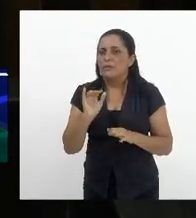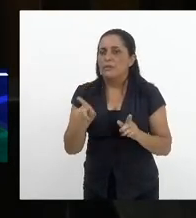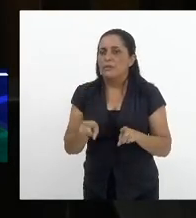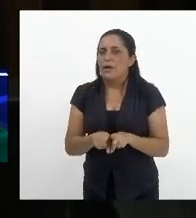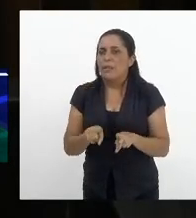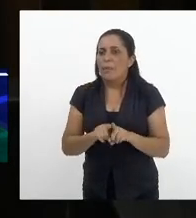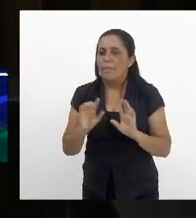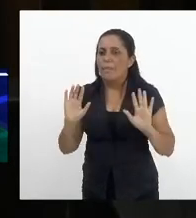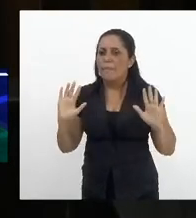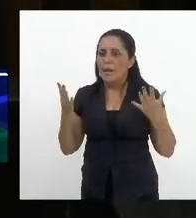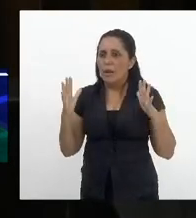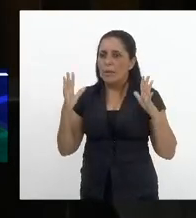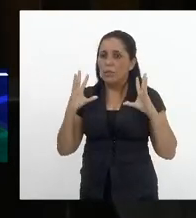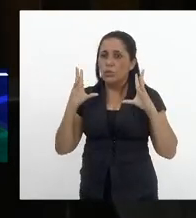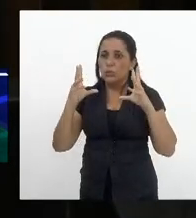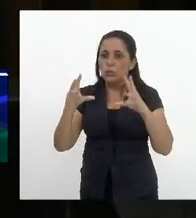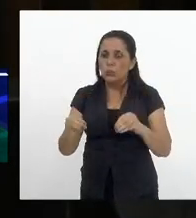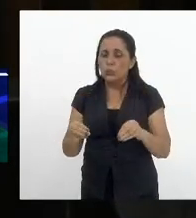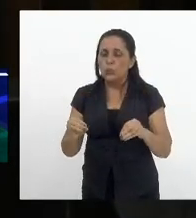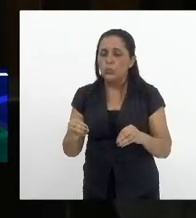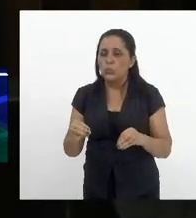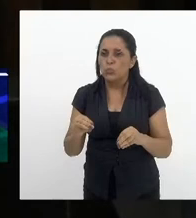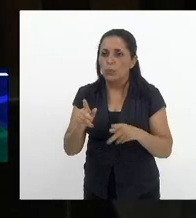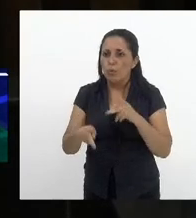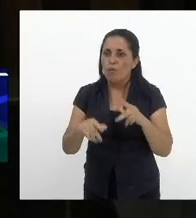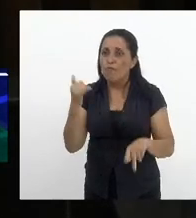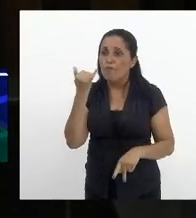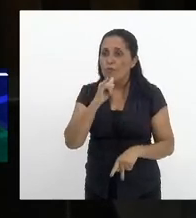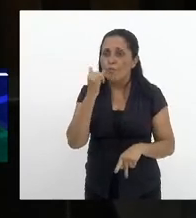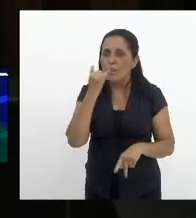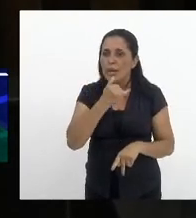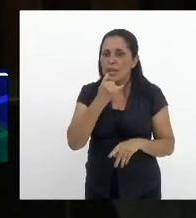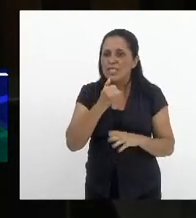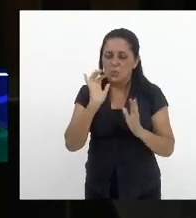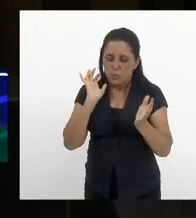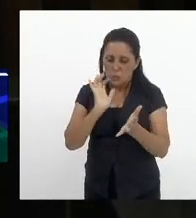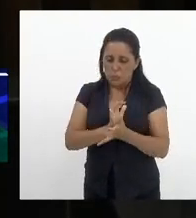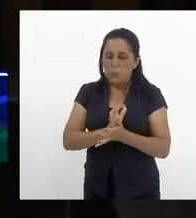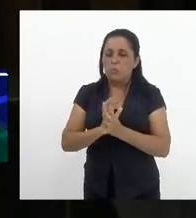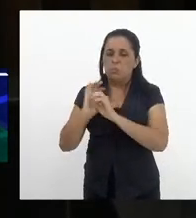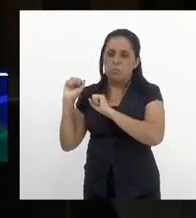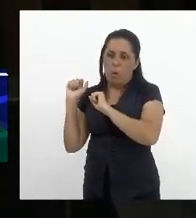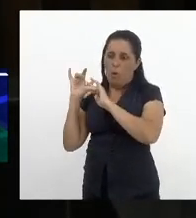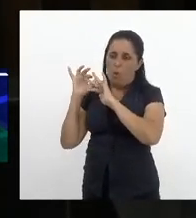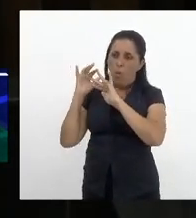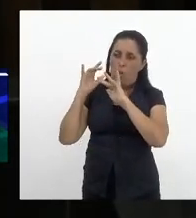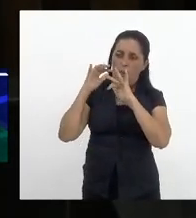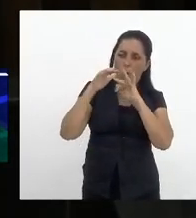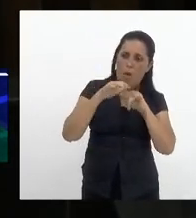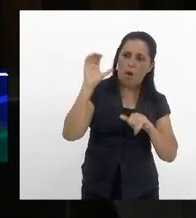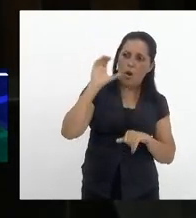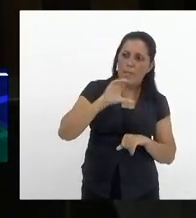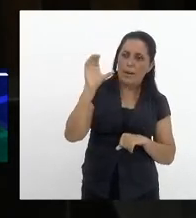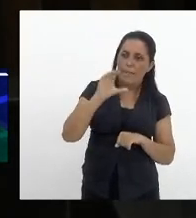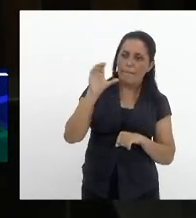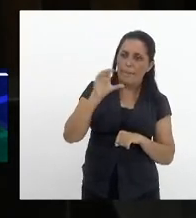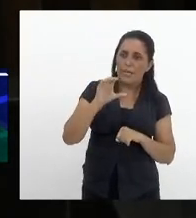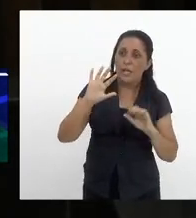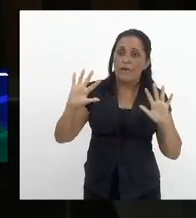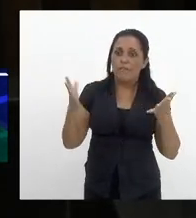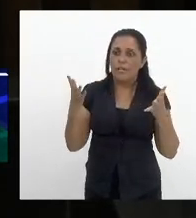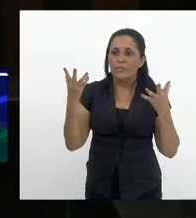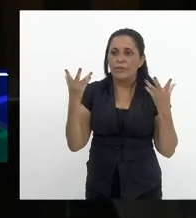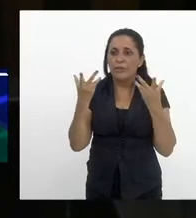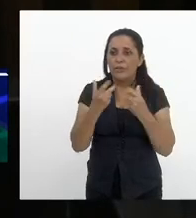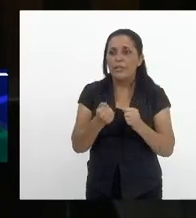parabenizar a todo o povo fluminense que foi em massa à Copacabana. Foi em massa, foi uma festa linda,